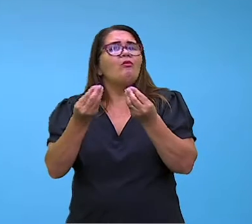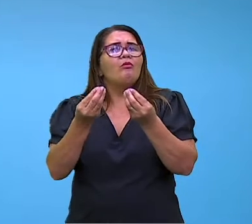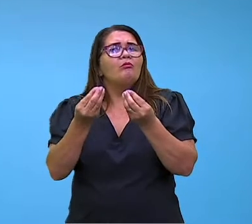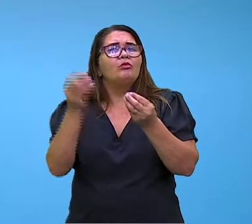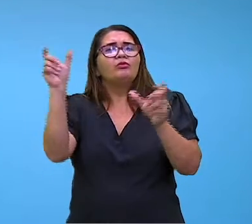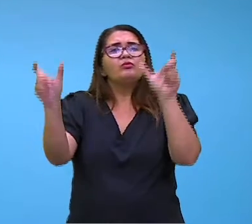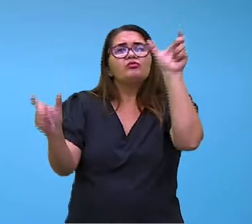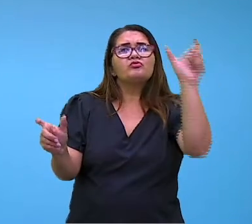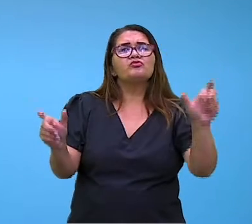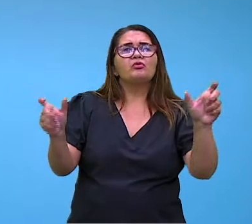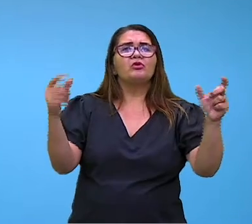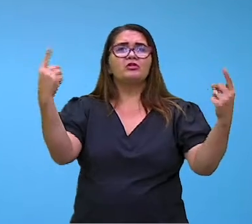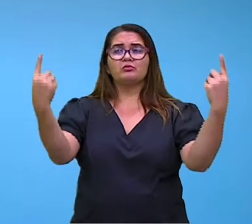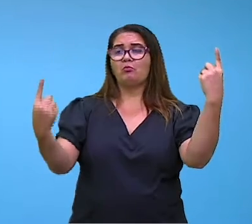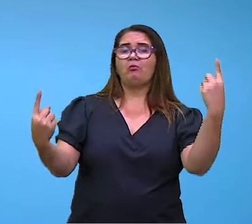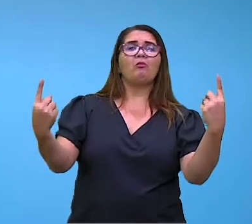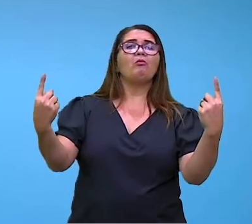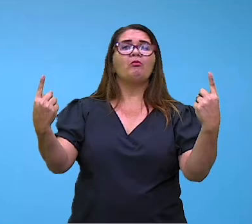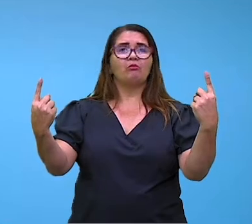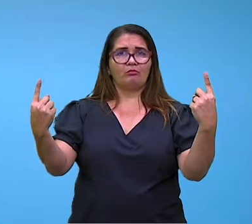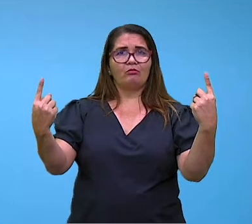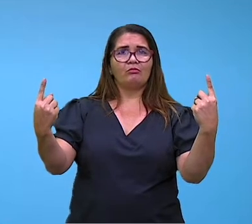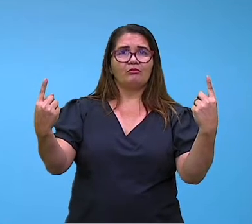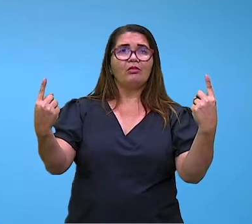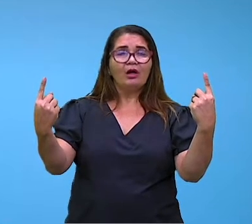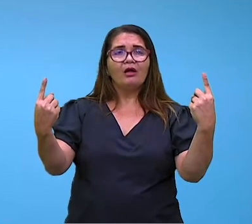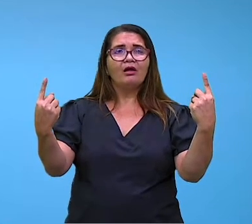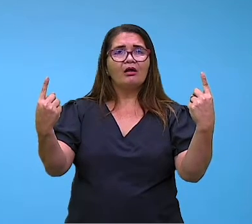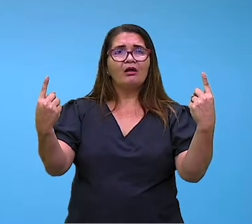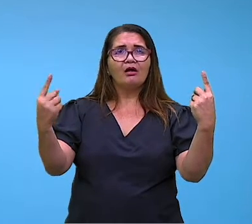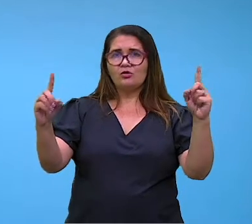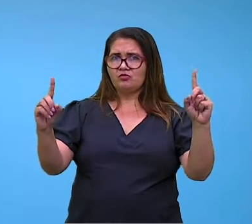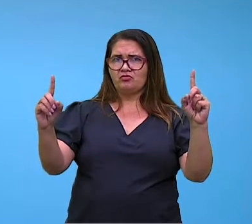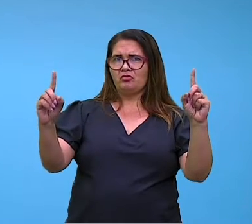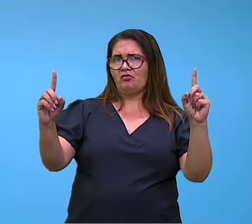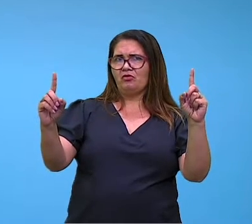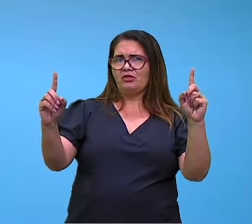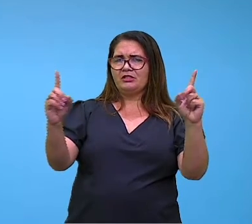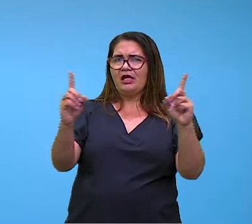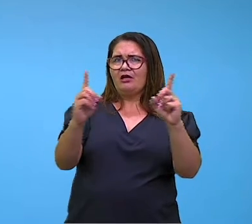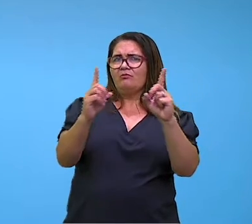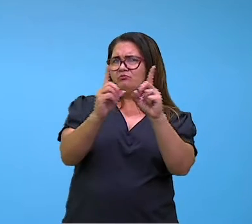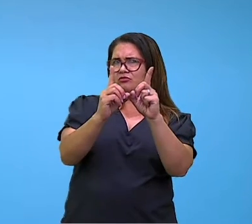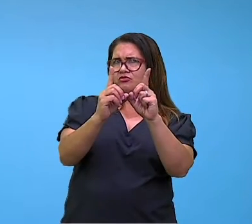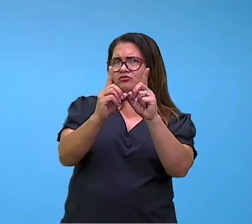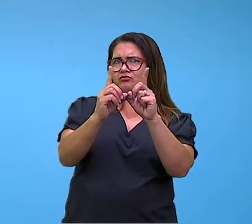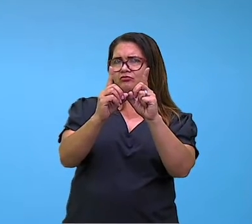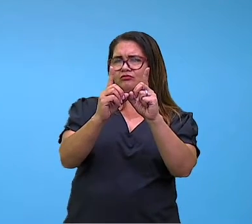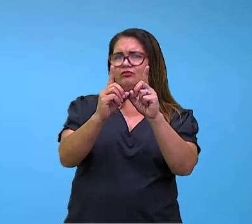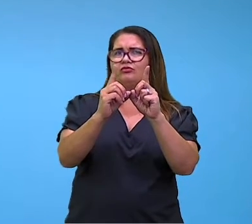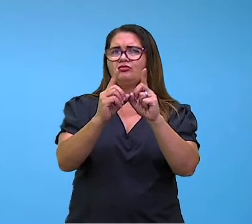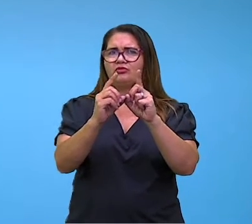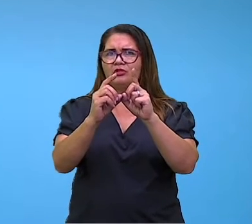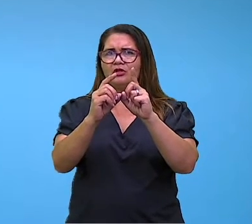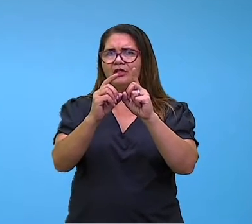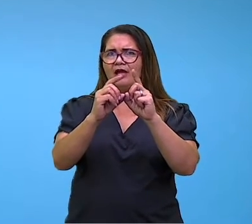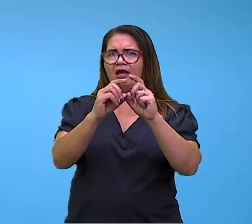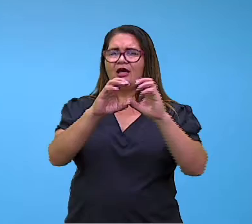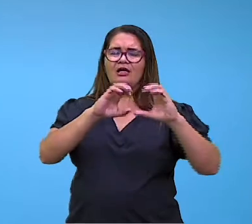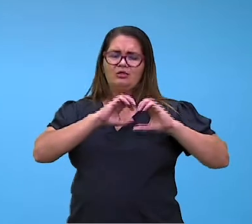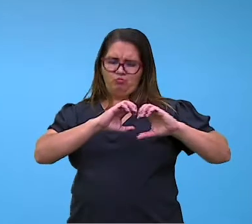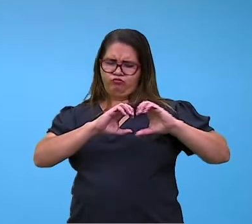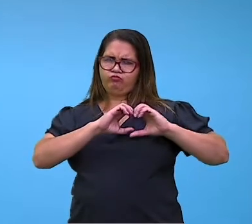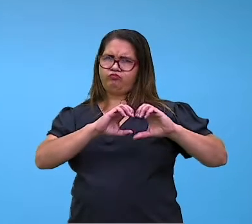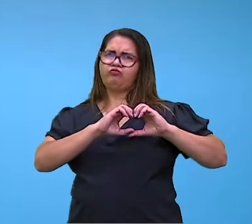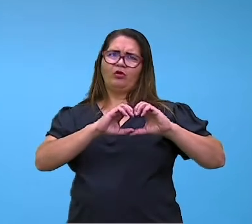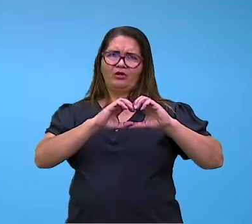personagens que nós temos dentro da nossa tirinha? Qual seria a relação dos dois? Normalmente seria um casal,